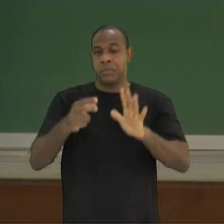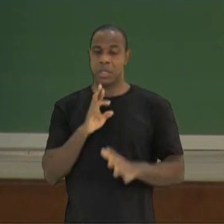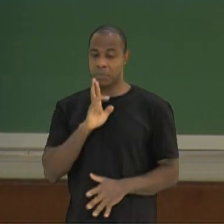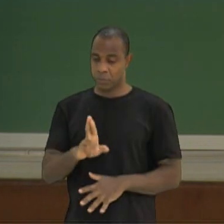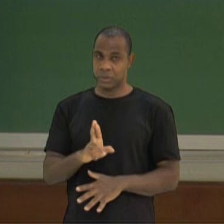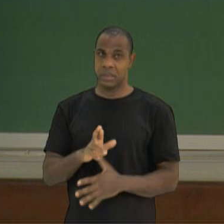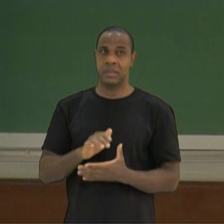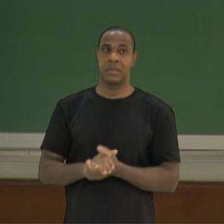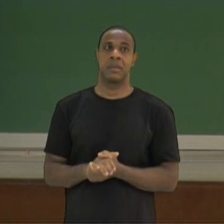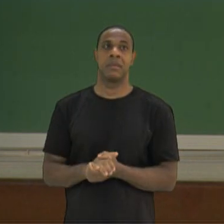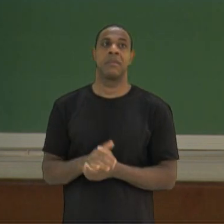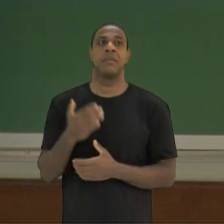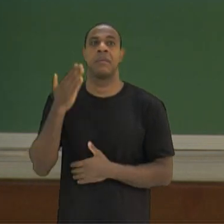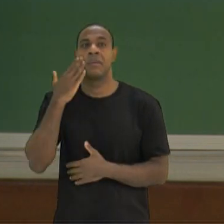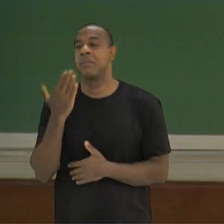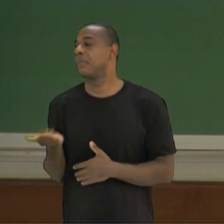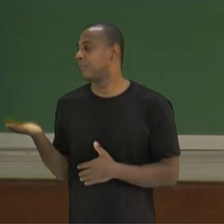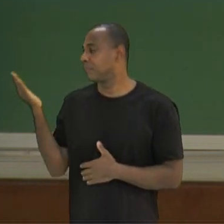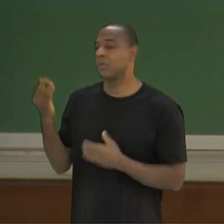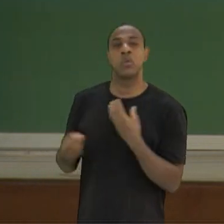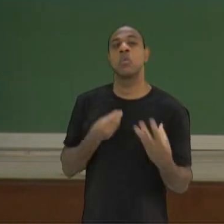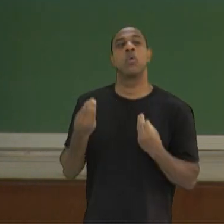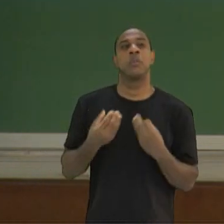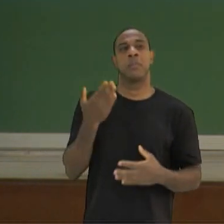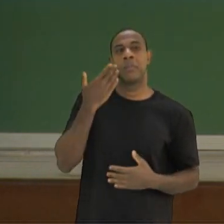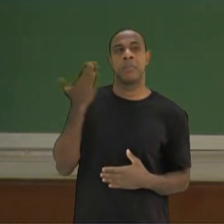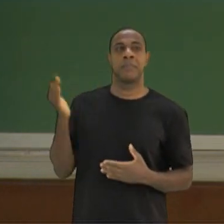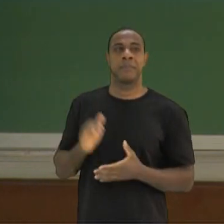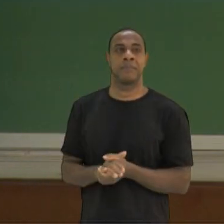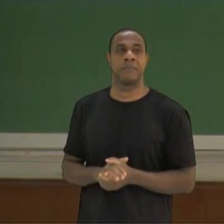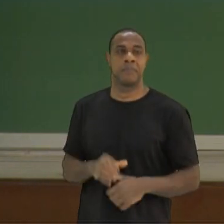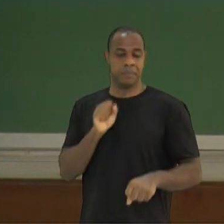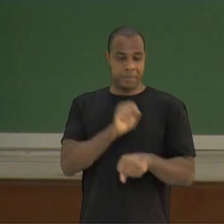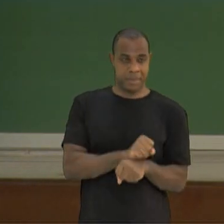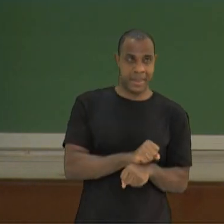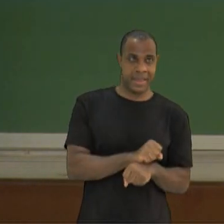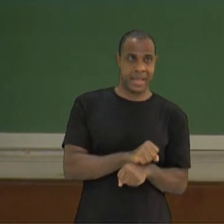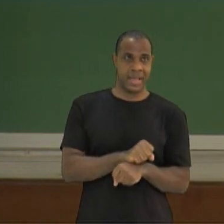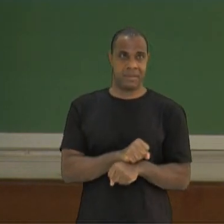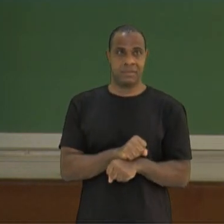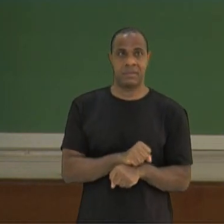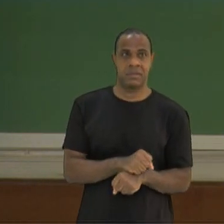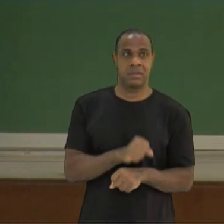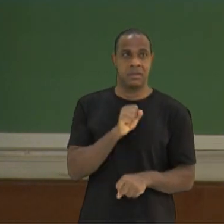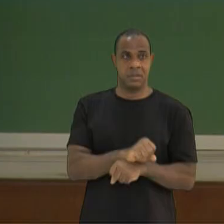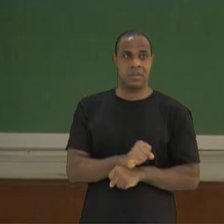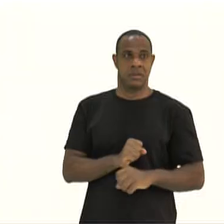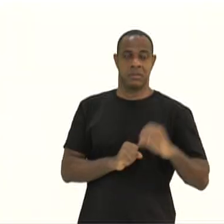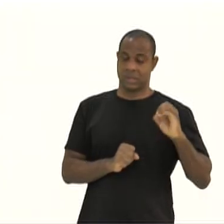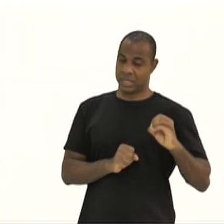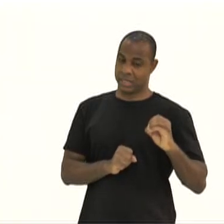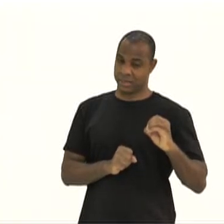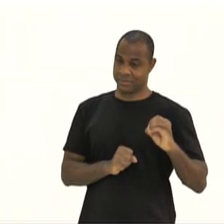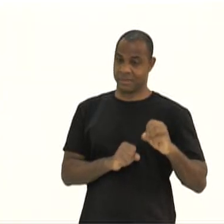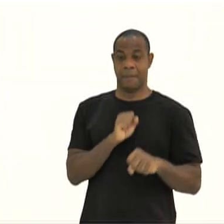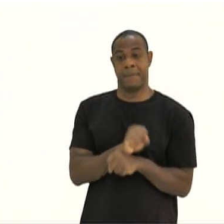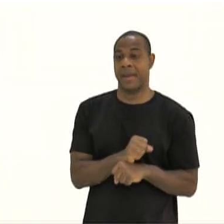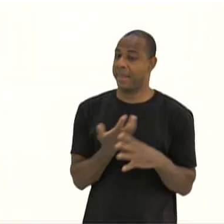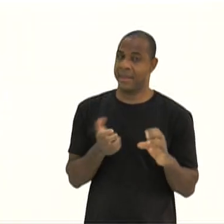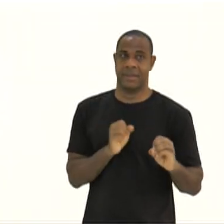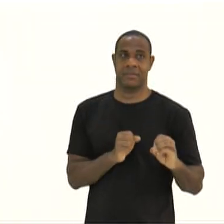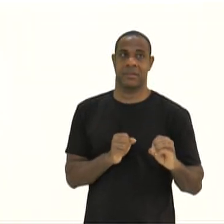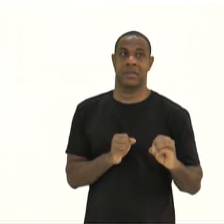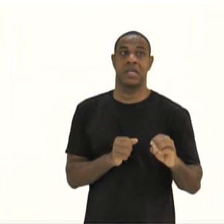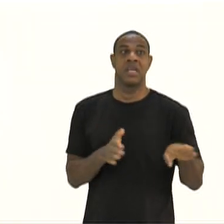tá? Então vamos ver como é que fica? Então ele partiu do repouso, né, ele saiu de uma velocidade de 0 quilômetros por hora